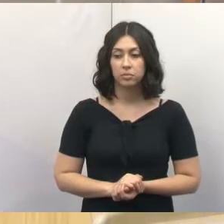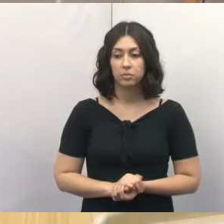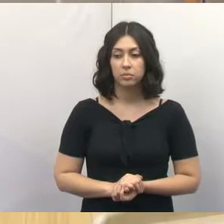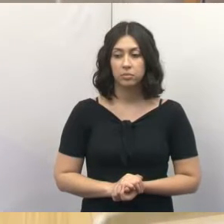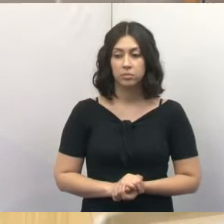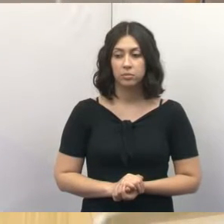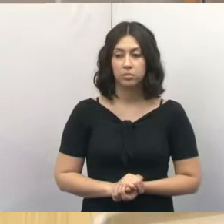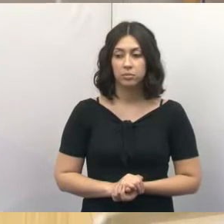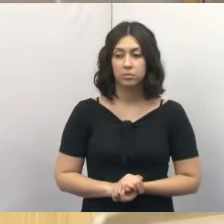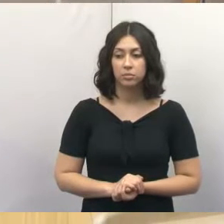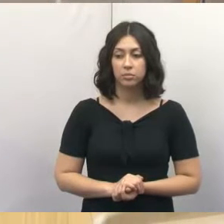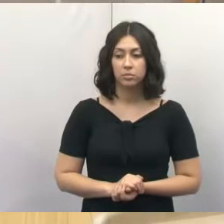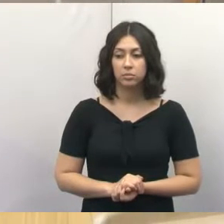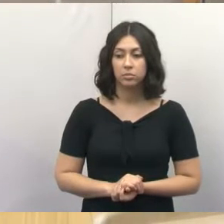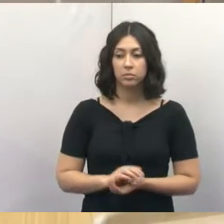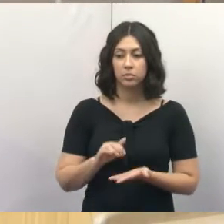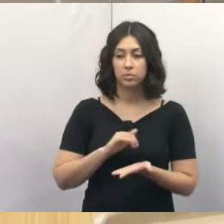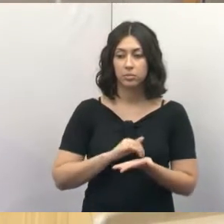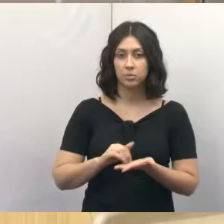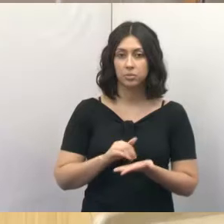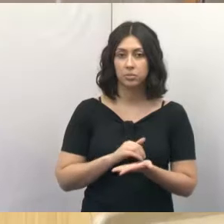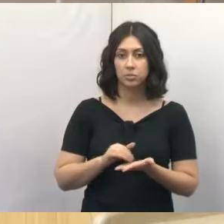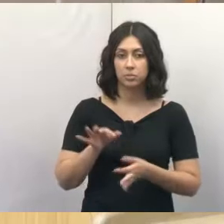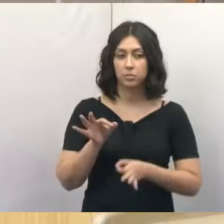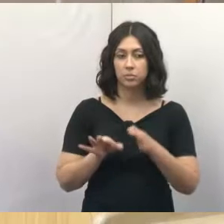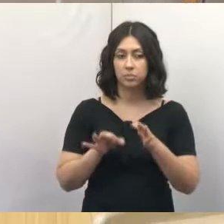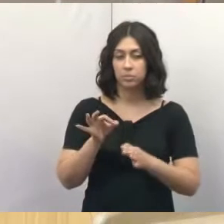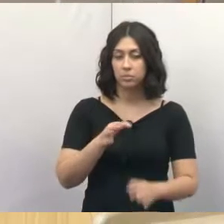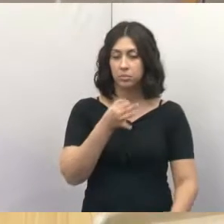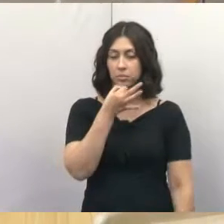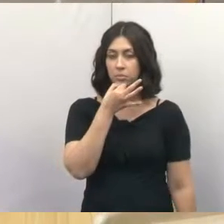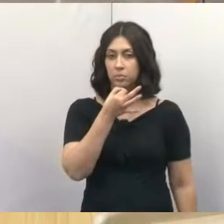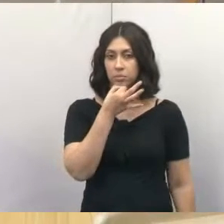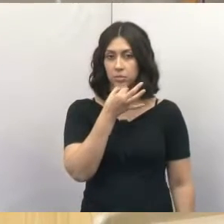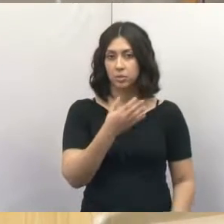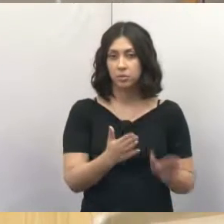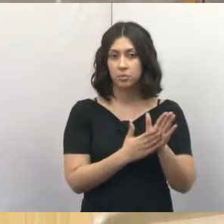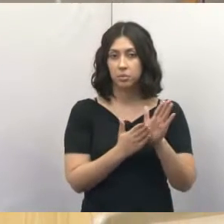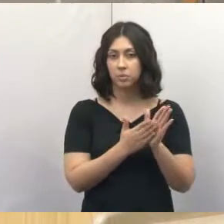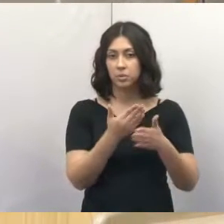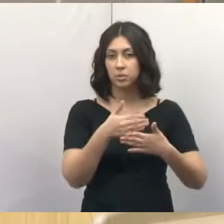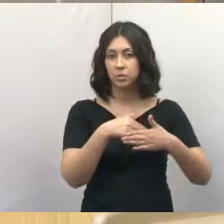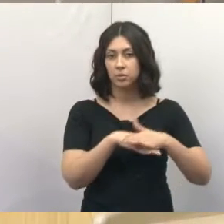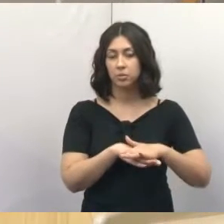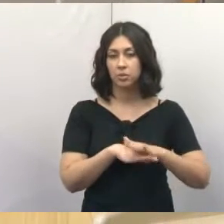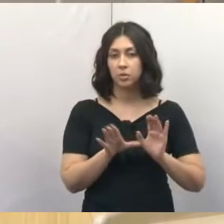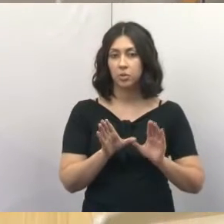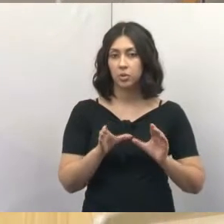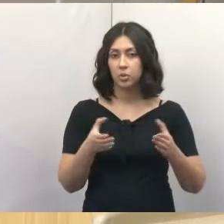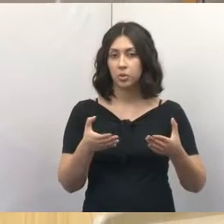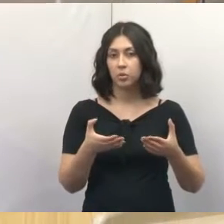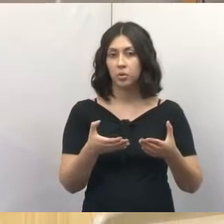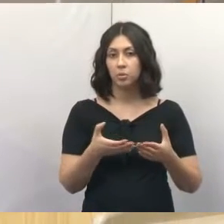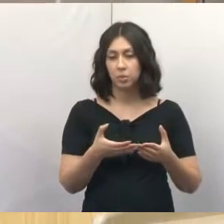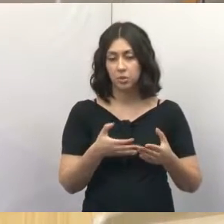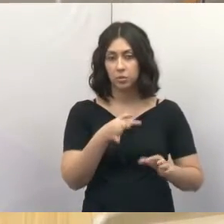exarado pela Secretaria de Assuntos Jurídicos que opine pelo arquivamento da propositura será avaliado pela Comissão Constituição e Justiça, que se